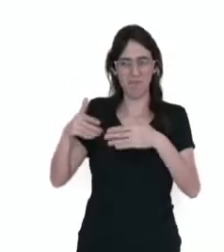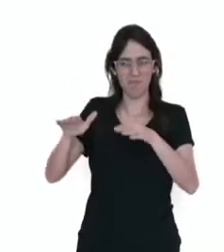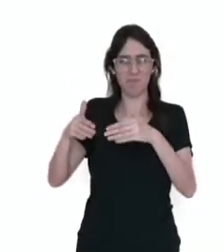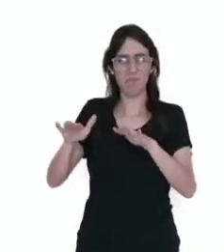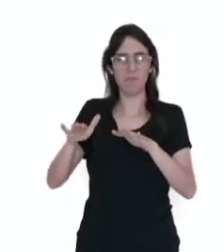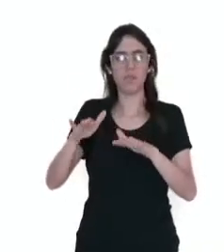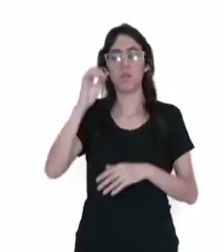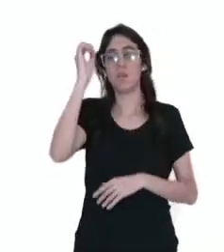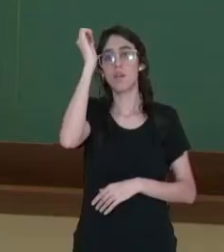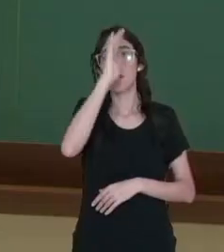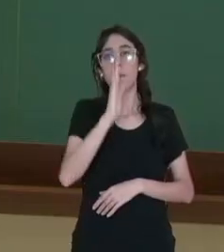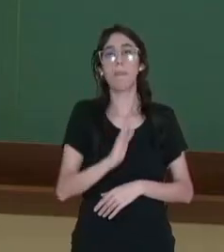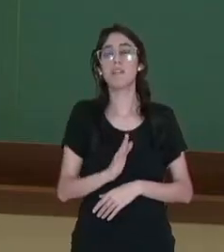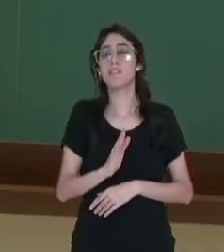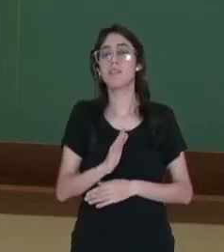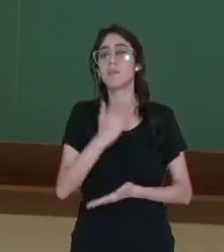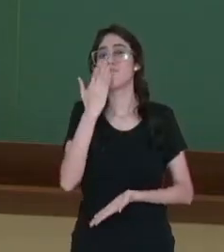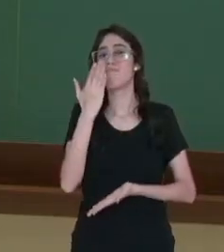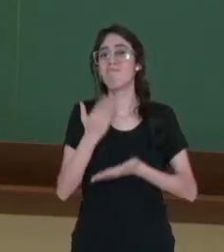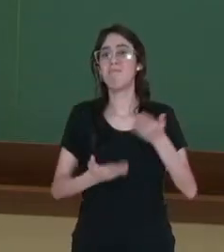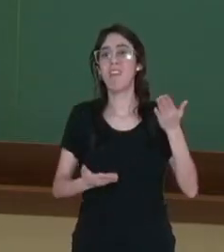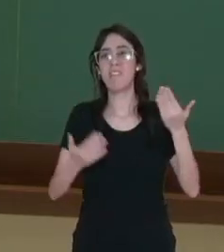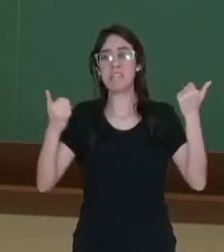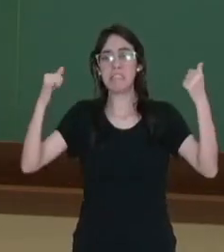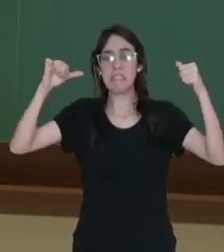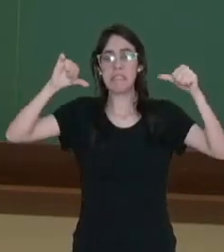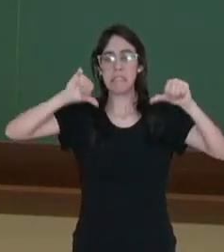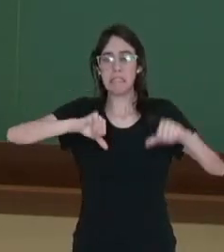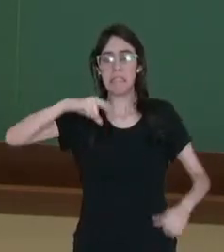Brasil perder soberania e ainda